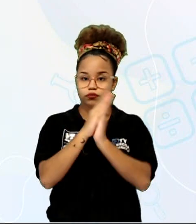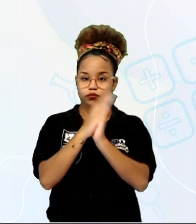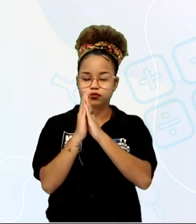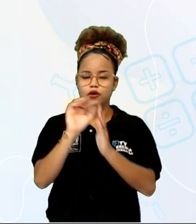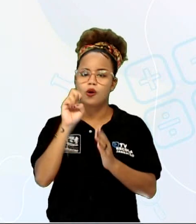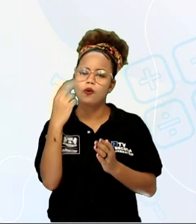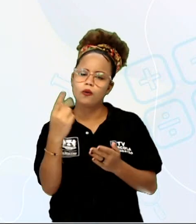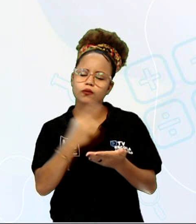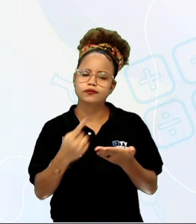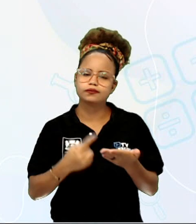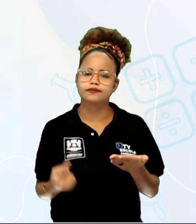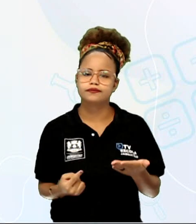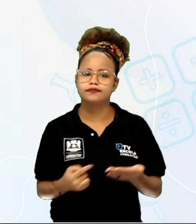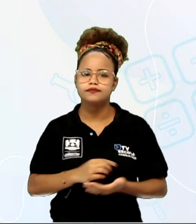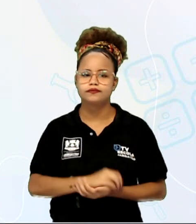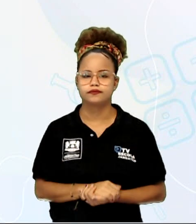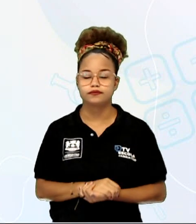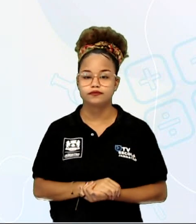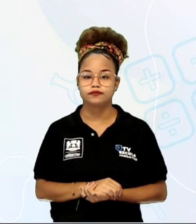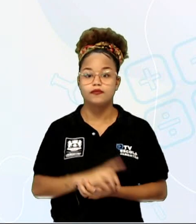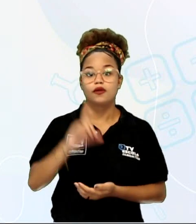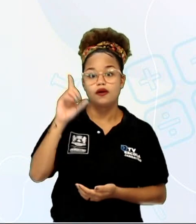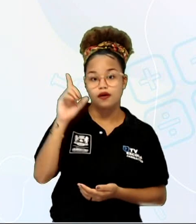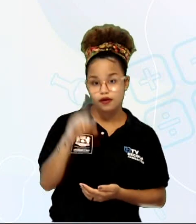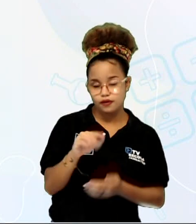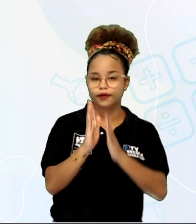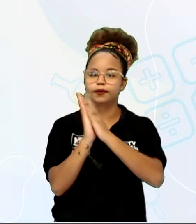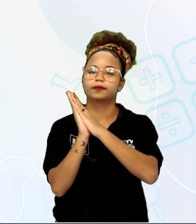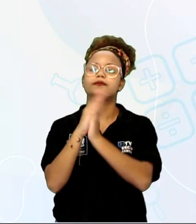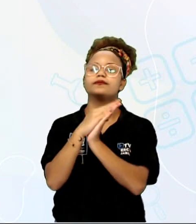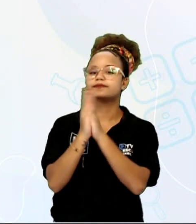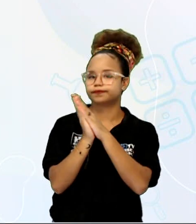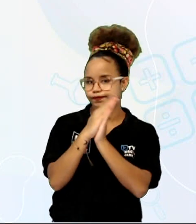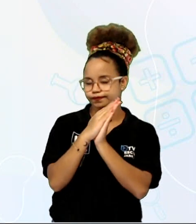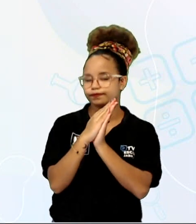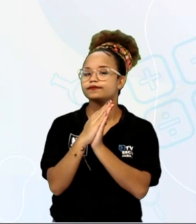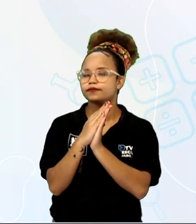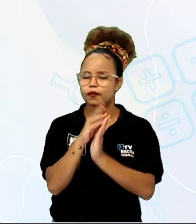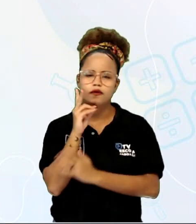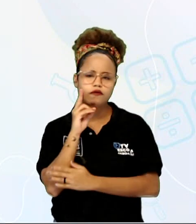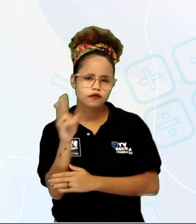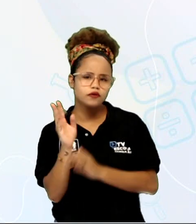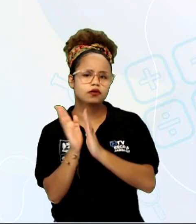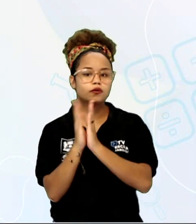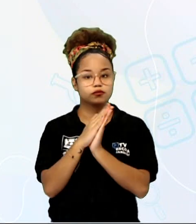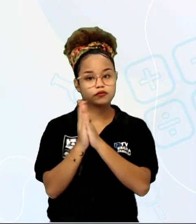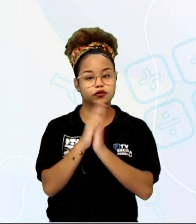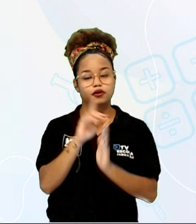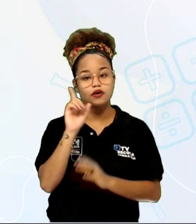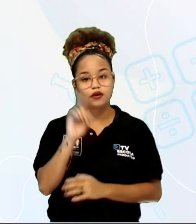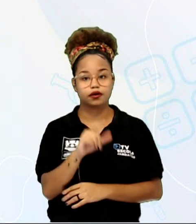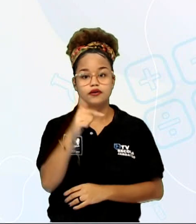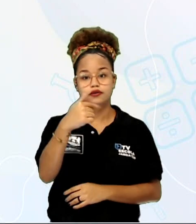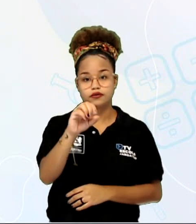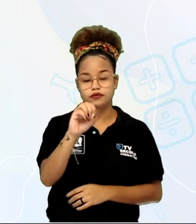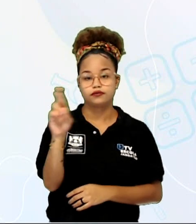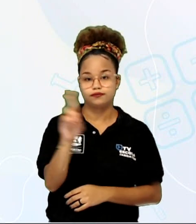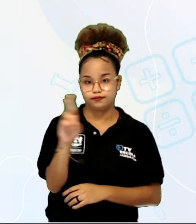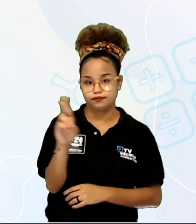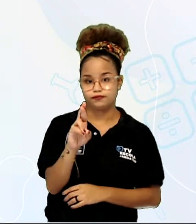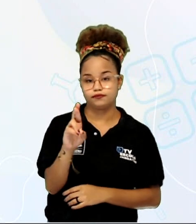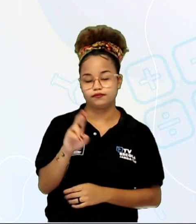caderno? É a boneca, olha só, vejam que a boneca custa